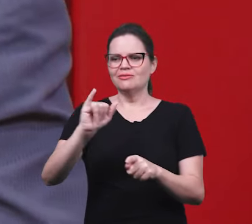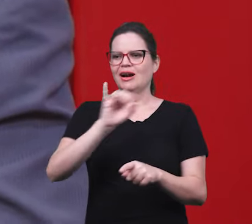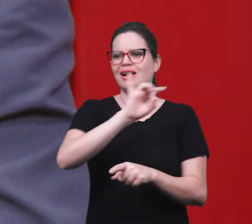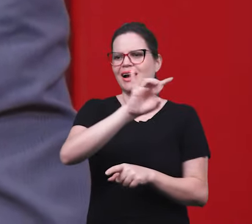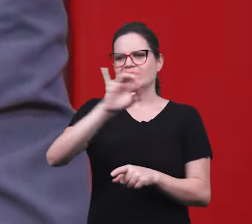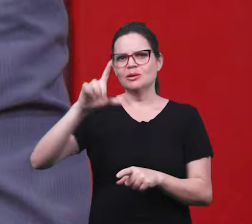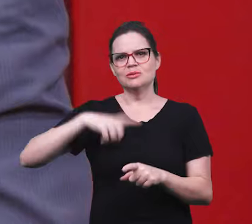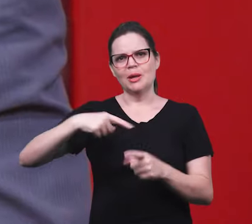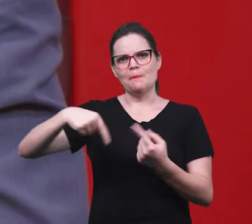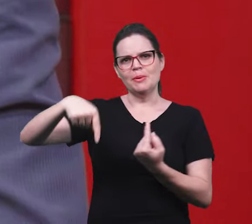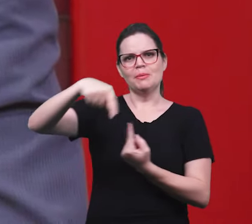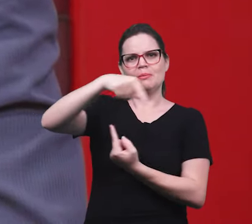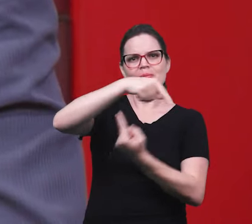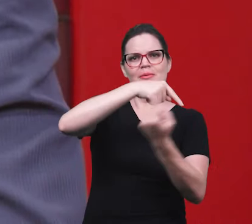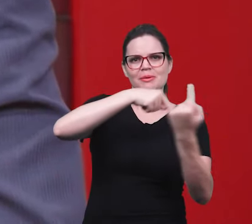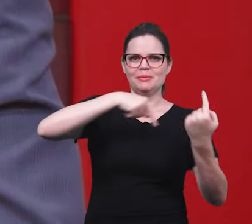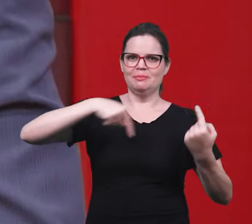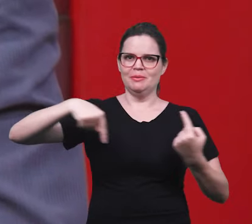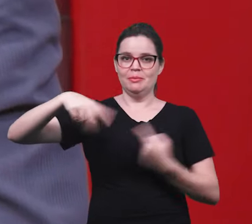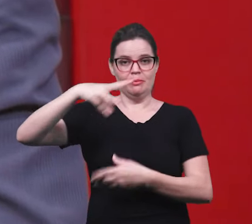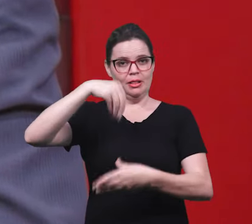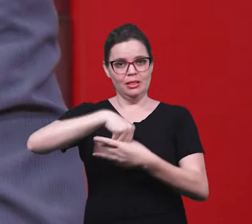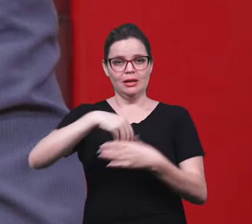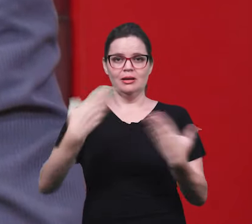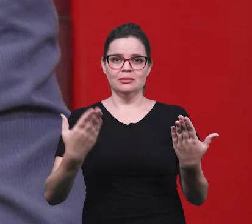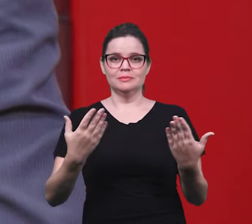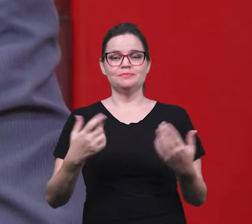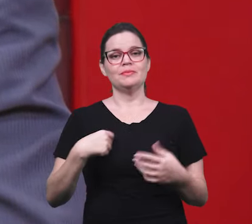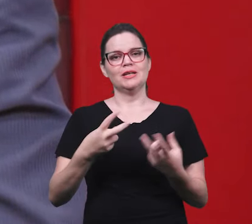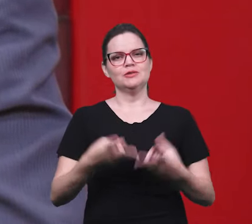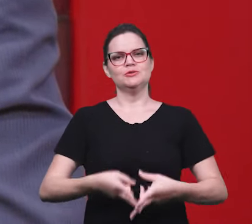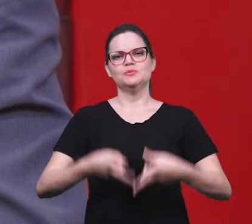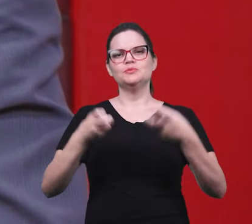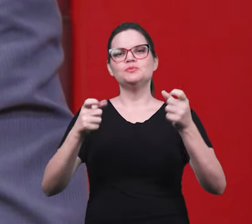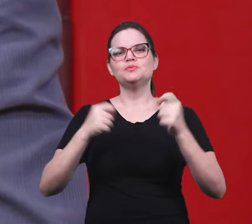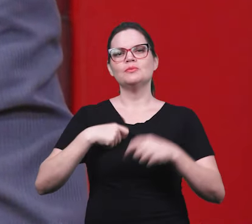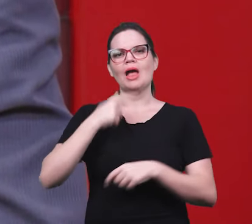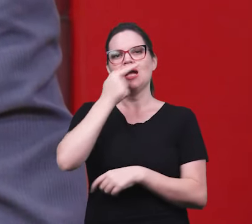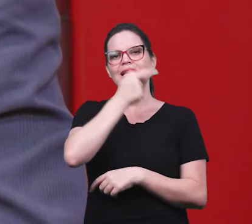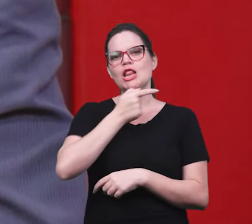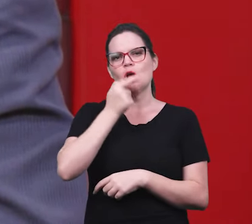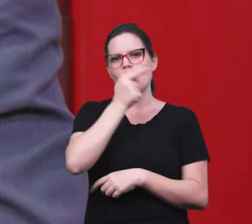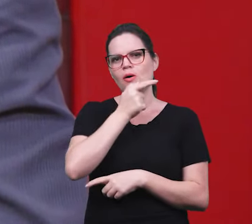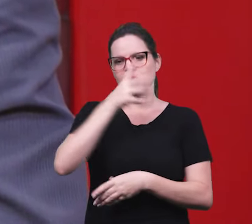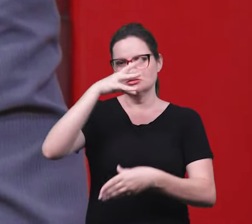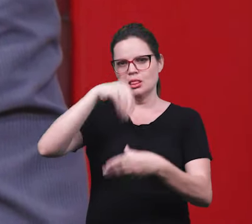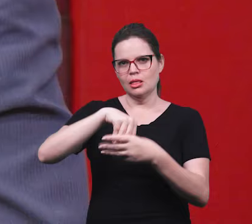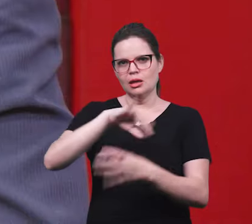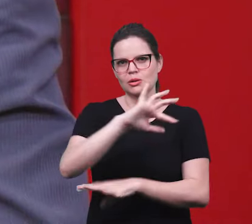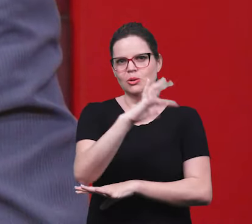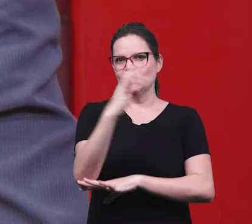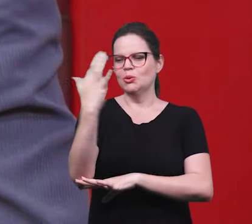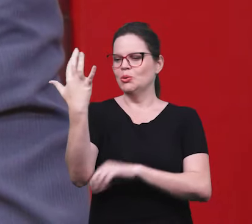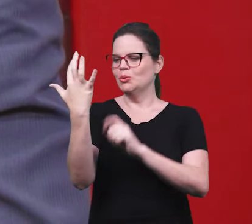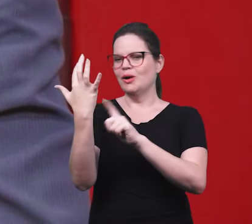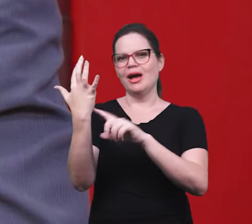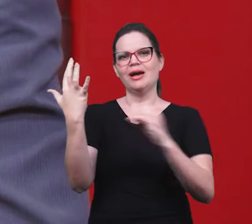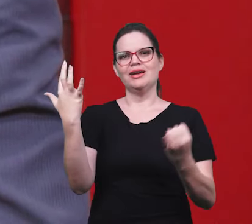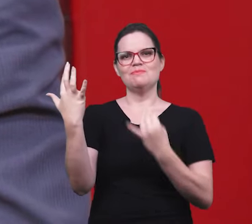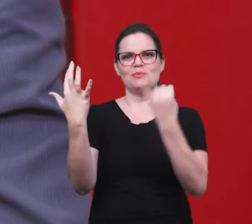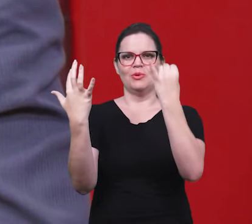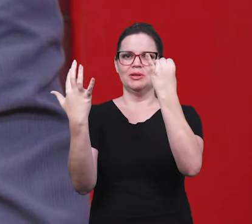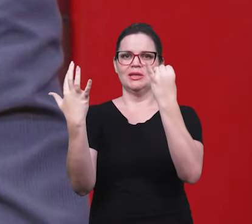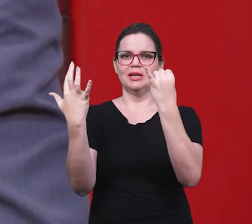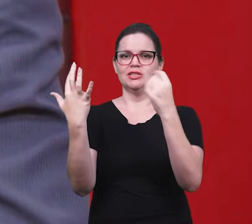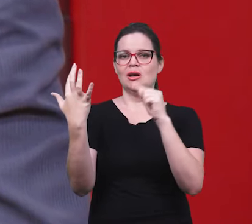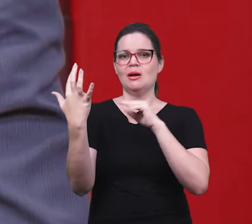vai. E esta glicose, a gente vai perceber que ela vai ser essencial como uma moeda